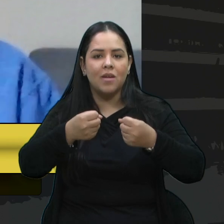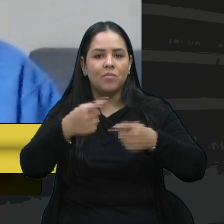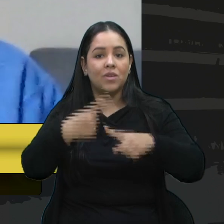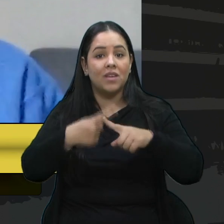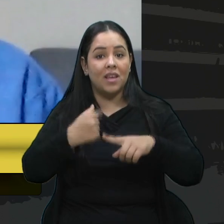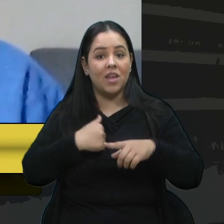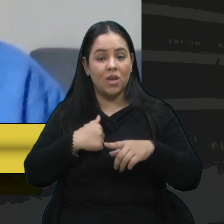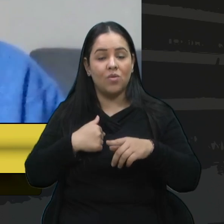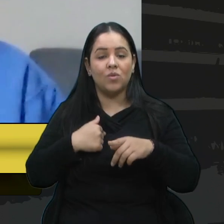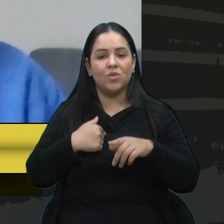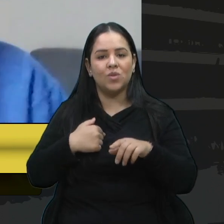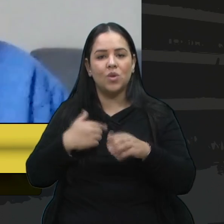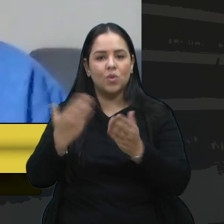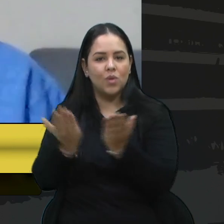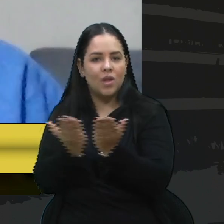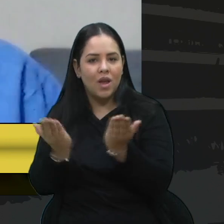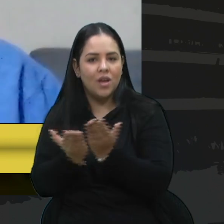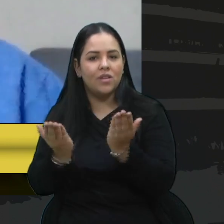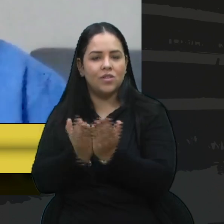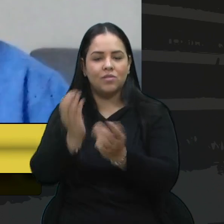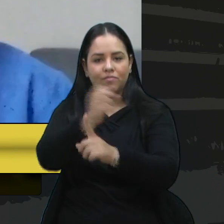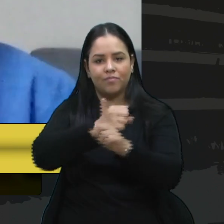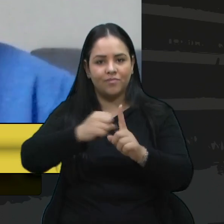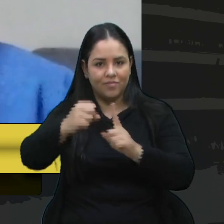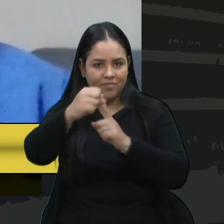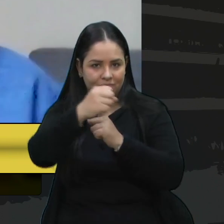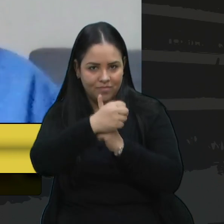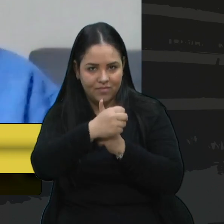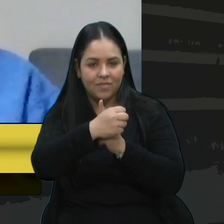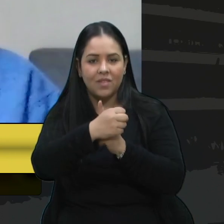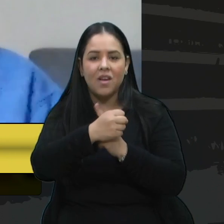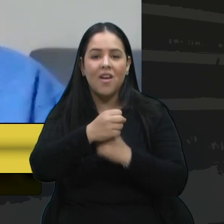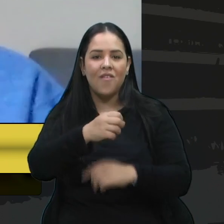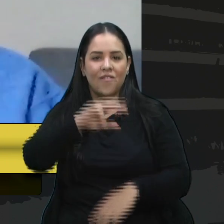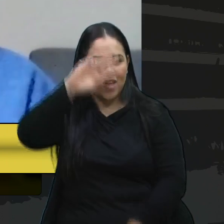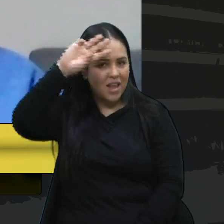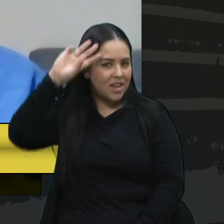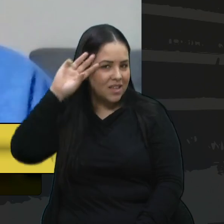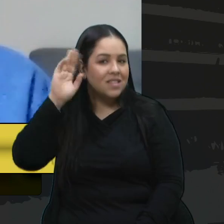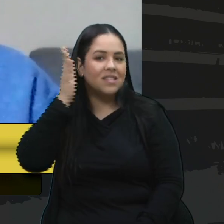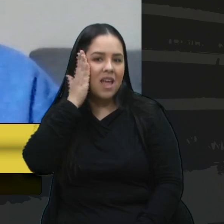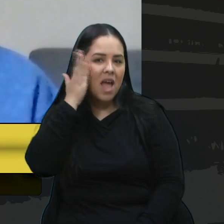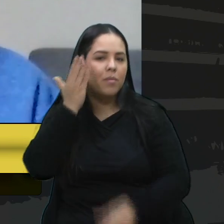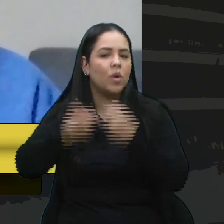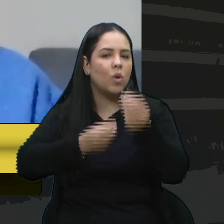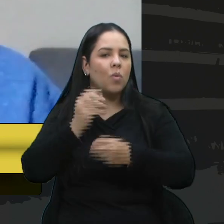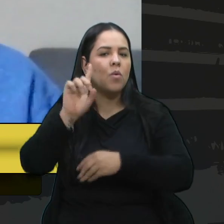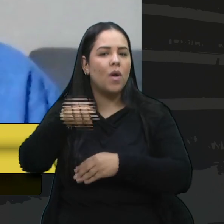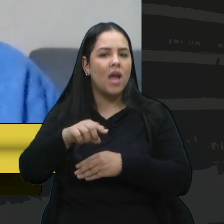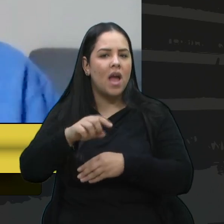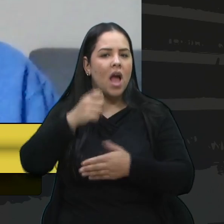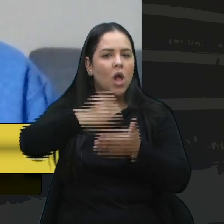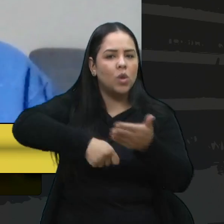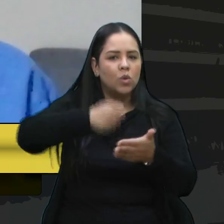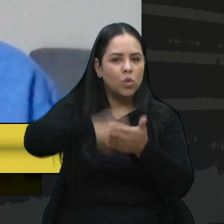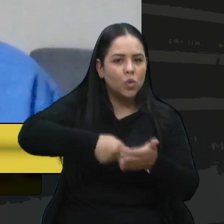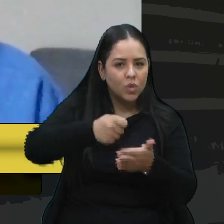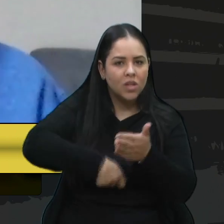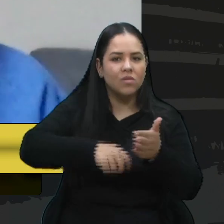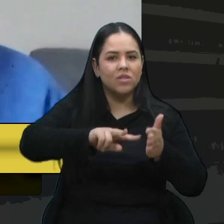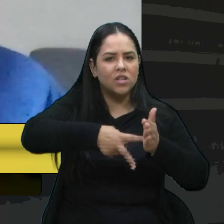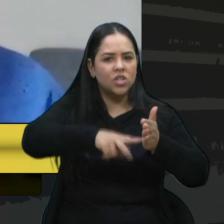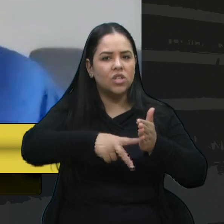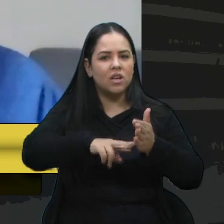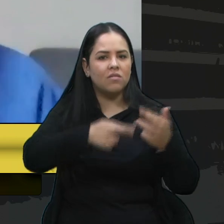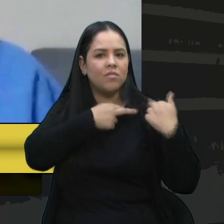estudante de serviço social, o vereador Valim também deve ter estudado isso, como que a luta dos sindicatos foi responsável por a gente começar